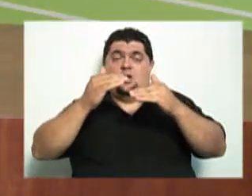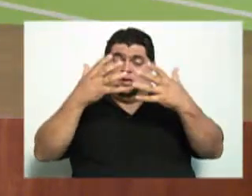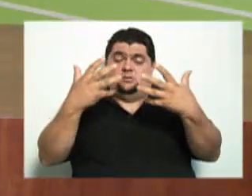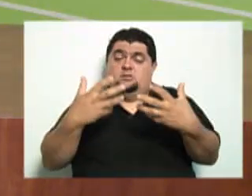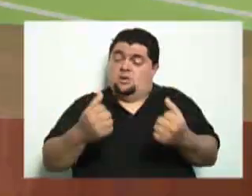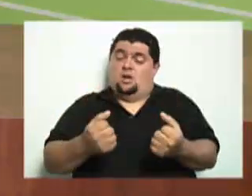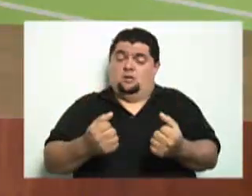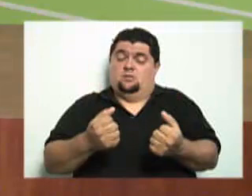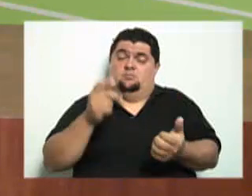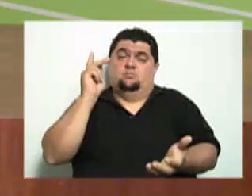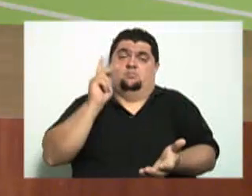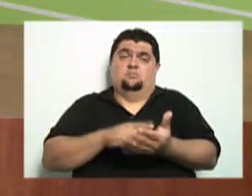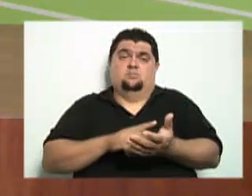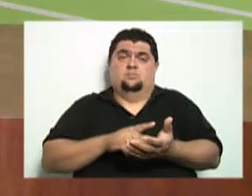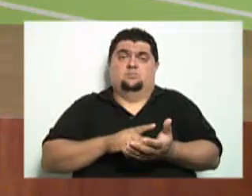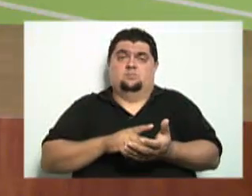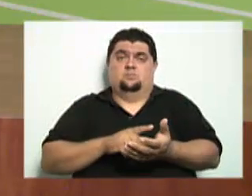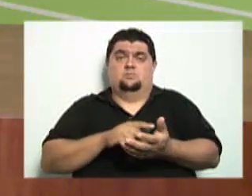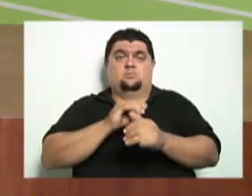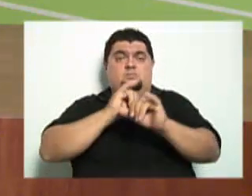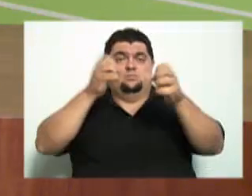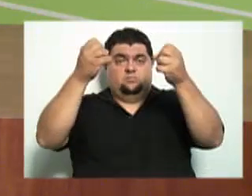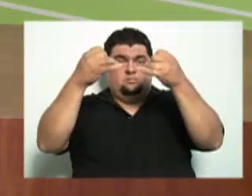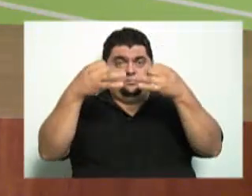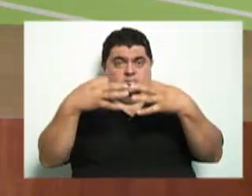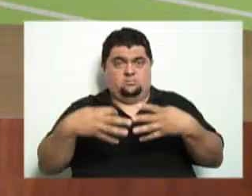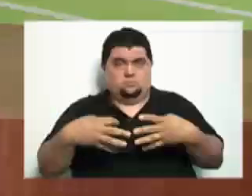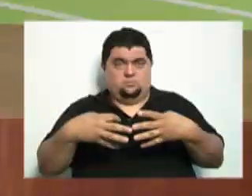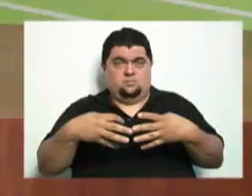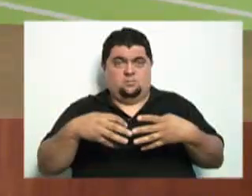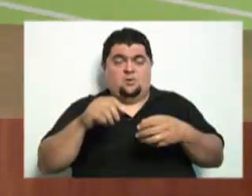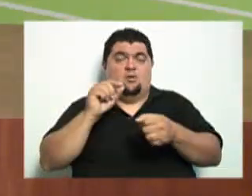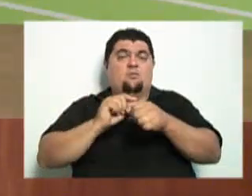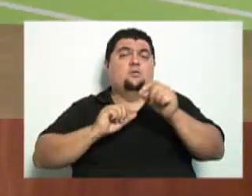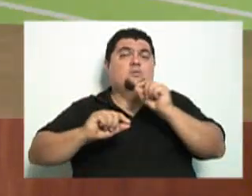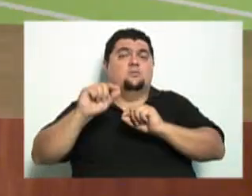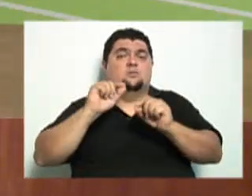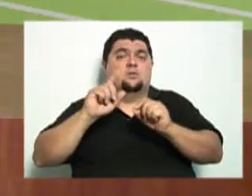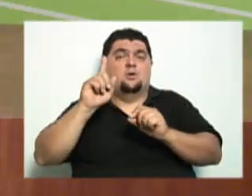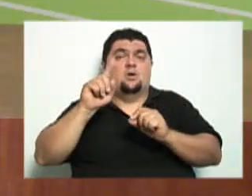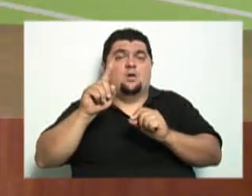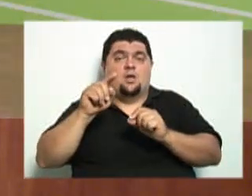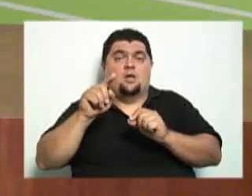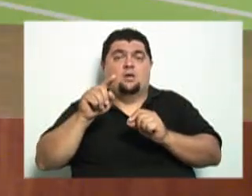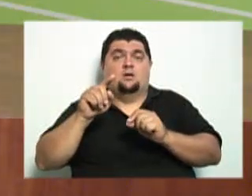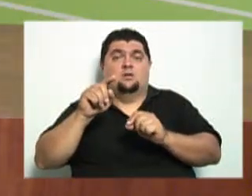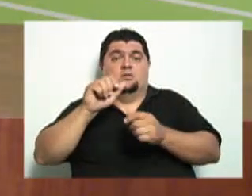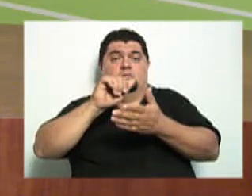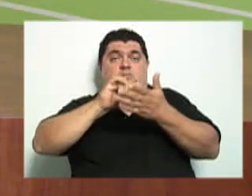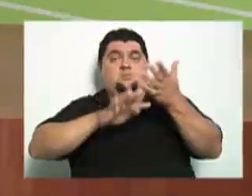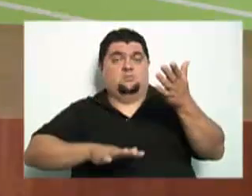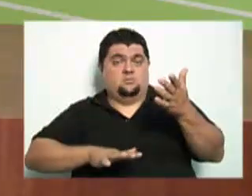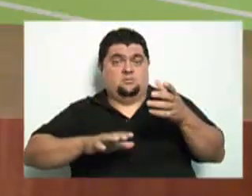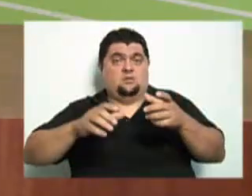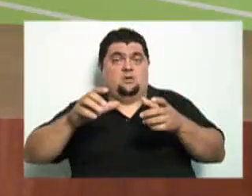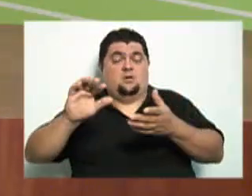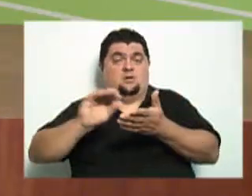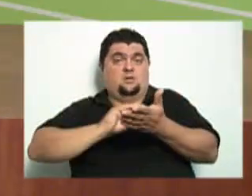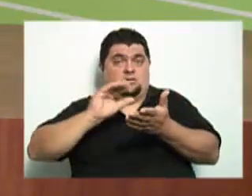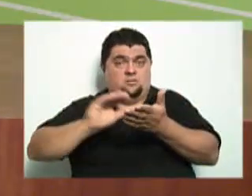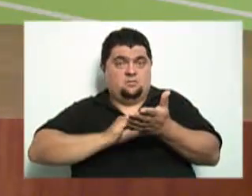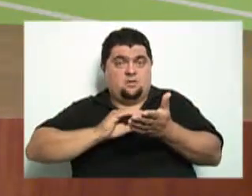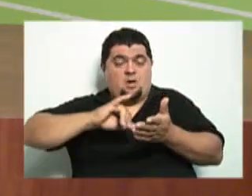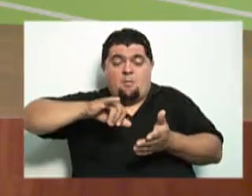isso. Voltamos a falar. O que se deve fazer são as atividades econômicas, explorar os